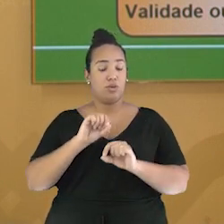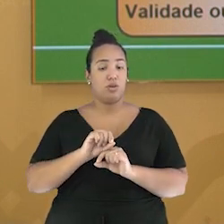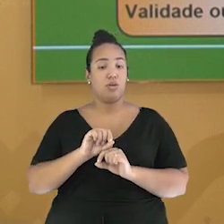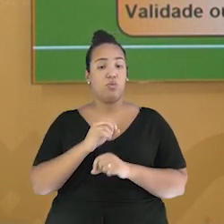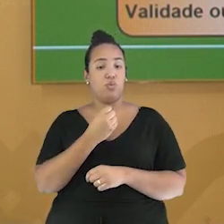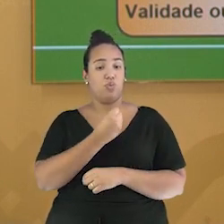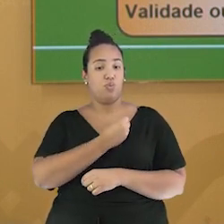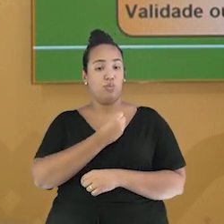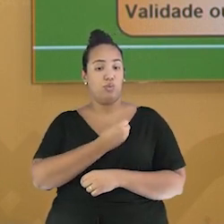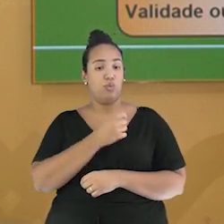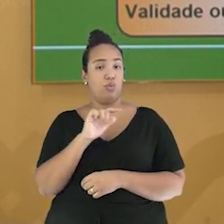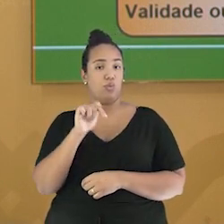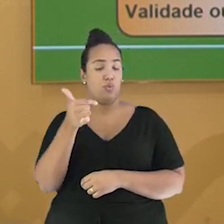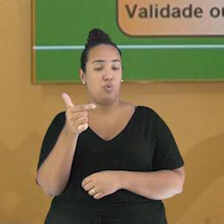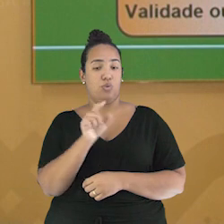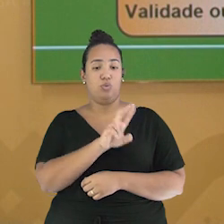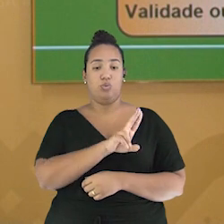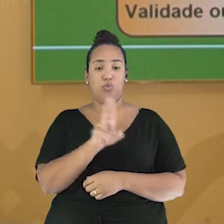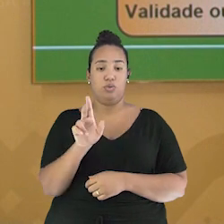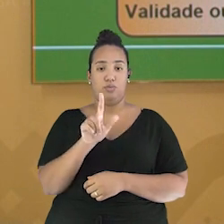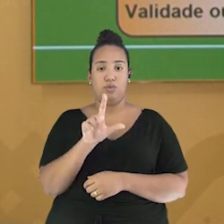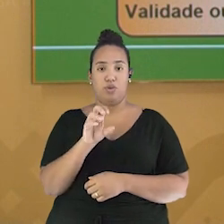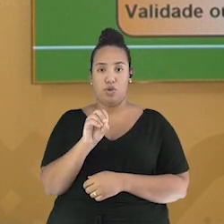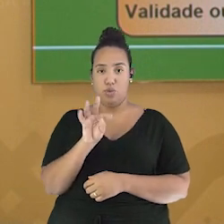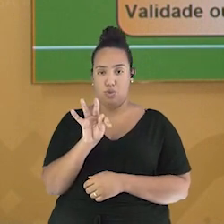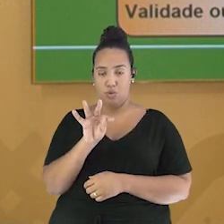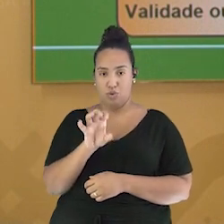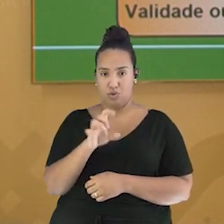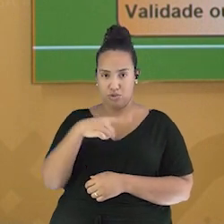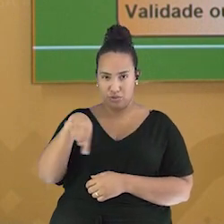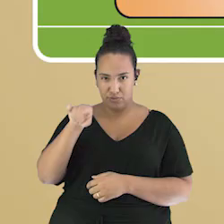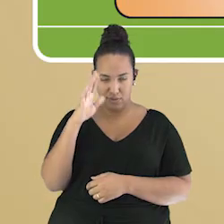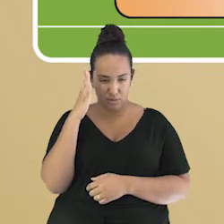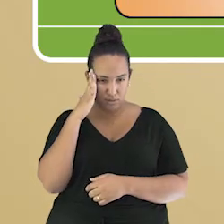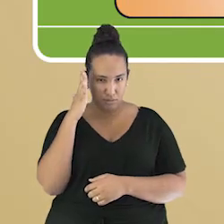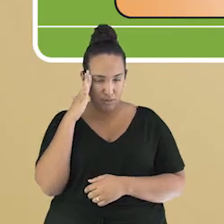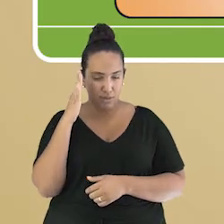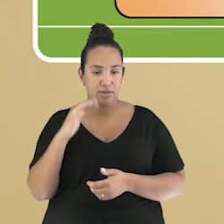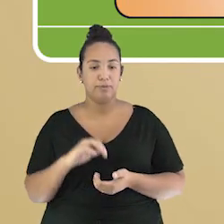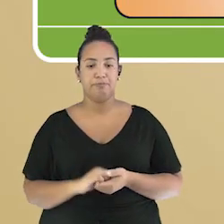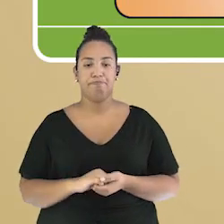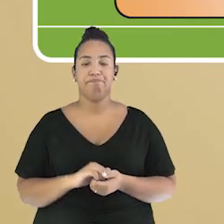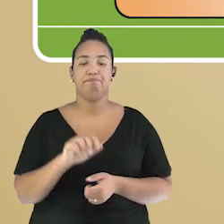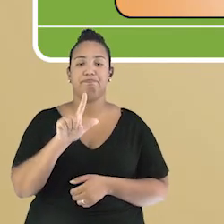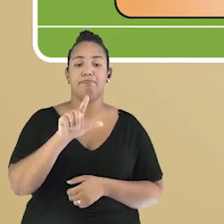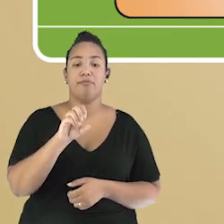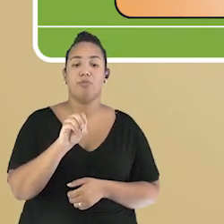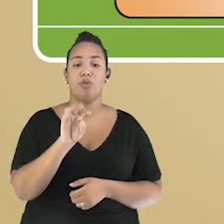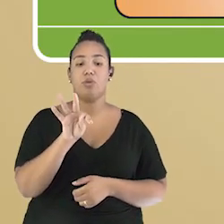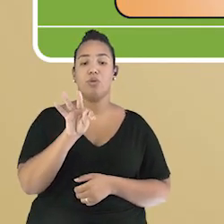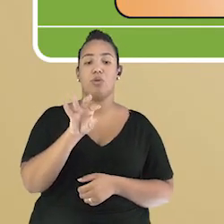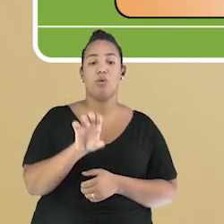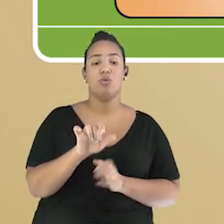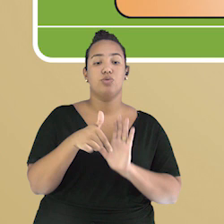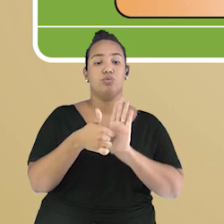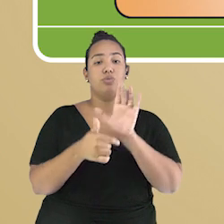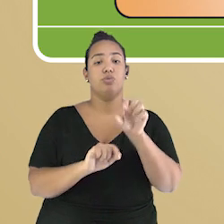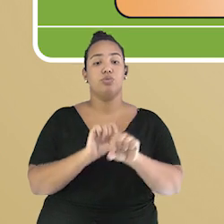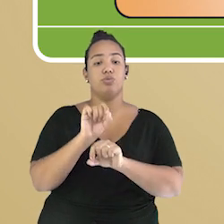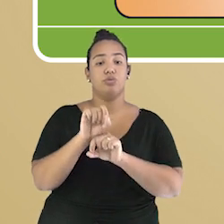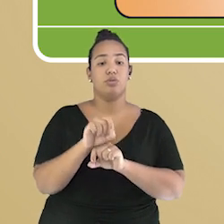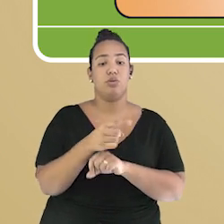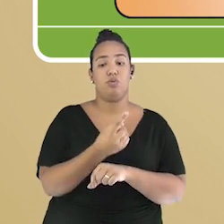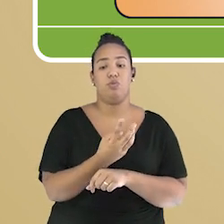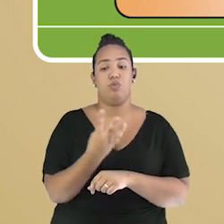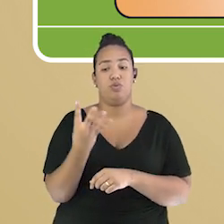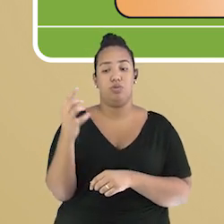outra numeração, que é chamada de lote. Vocês sabiam que tinham isso? O lote do produto nos informa a remessa da